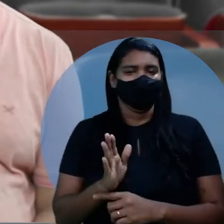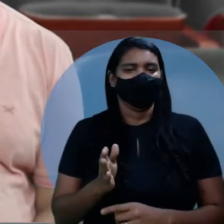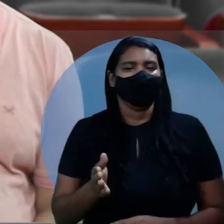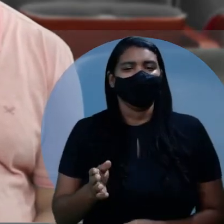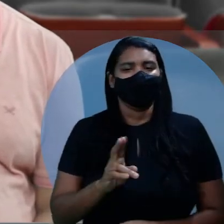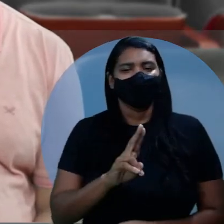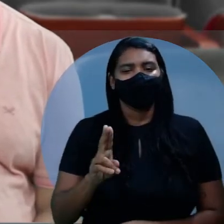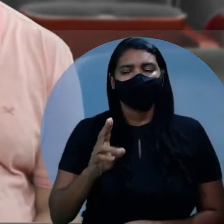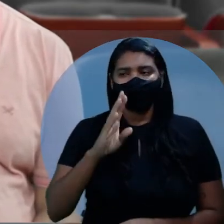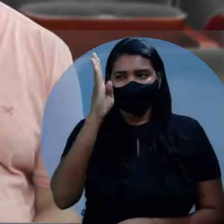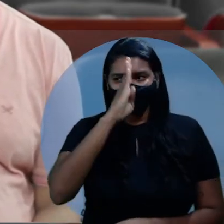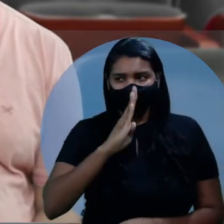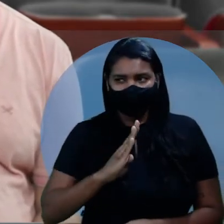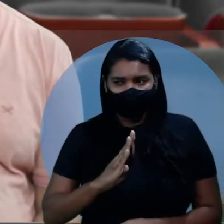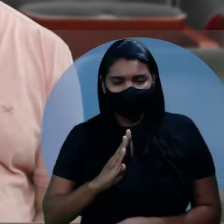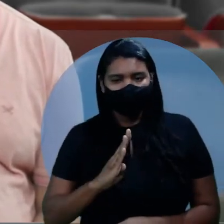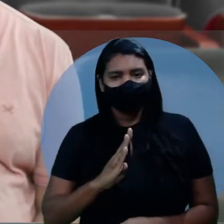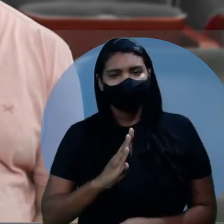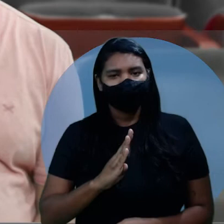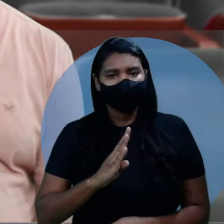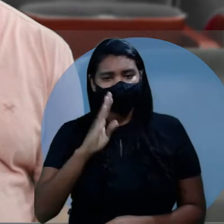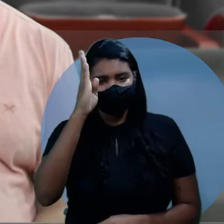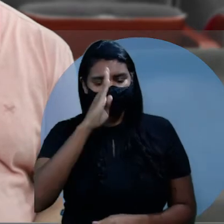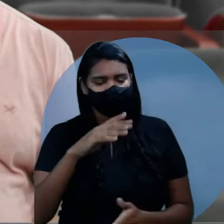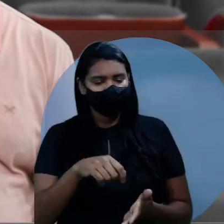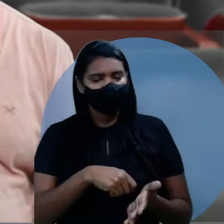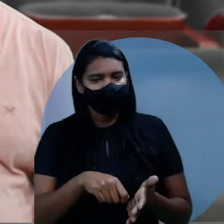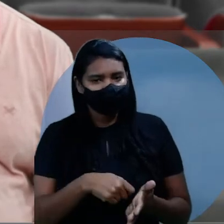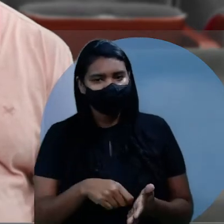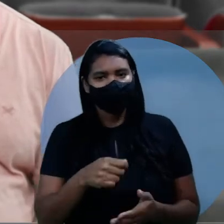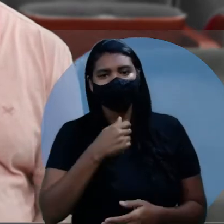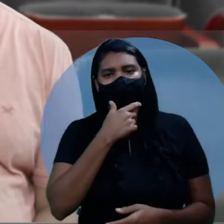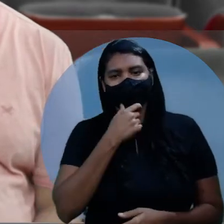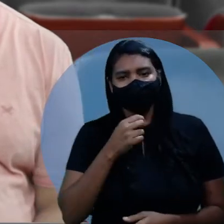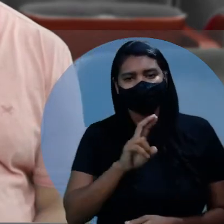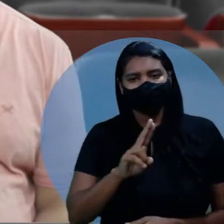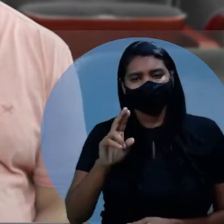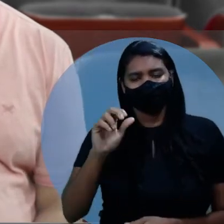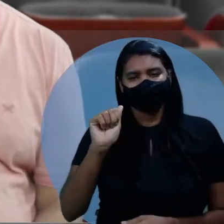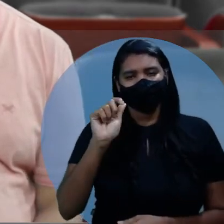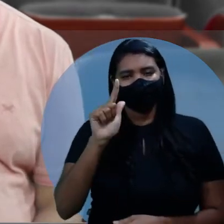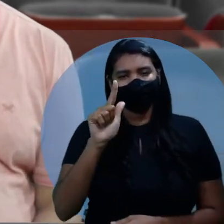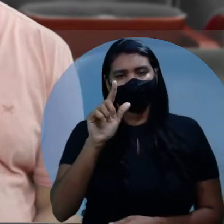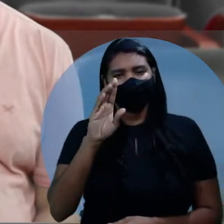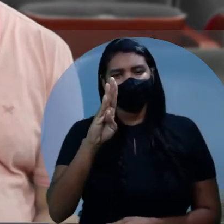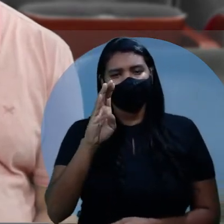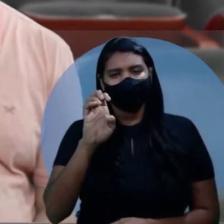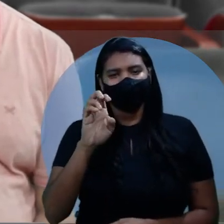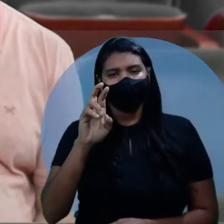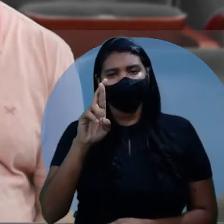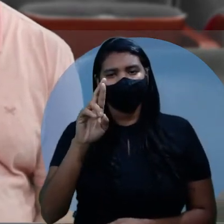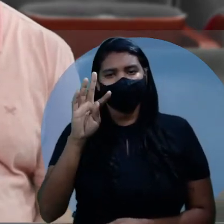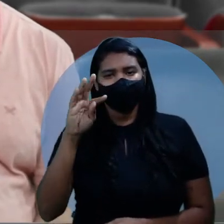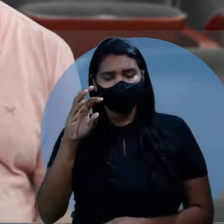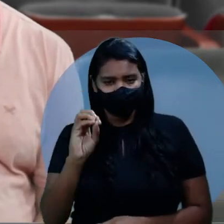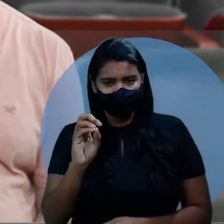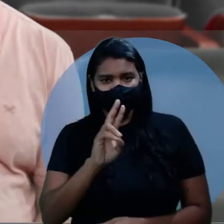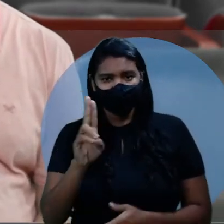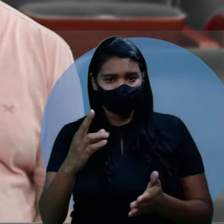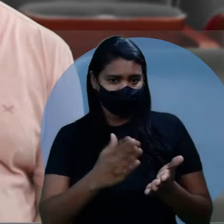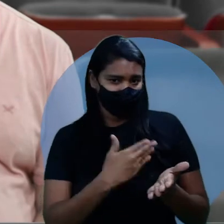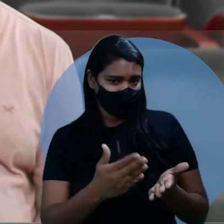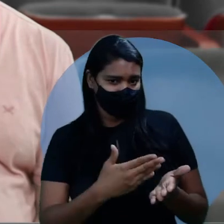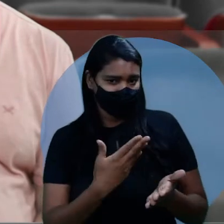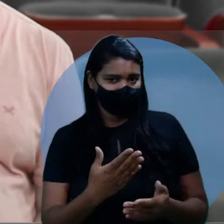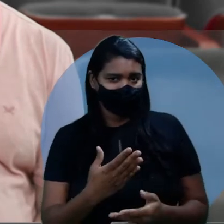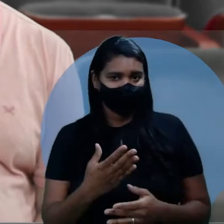filme de um brasileiro, né, de um autor brasileiro. O nome dele era Alberto Cavalcante, certo? E o nome do livro era